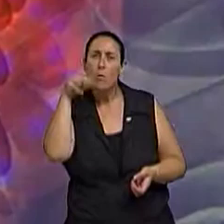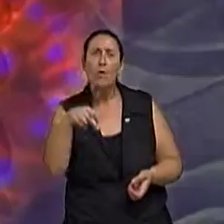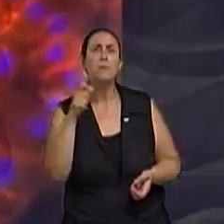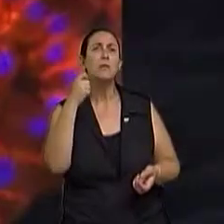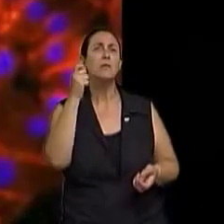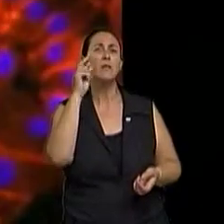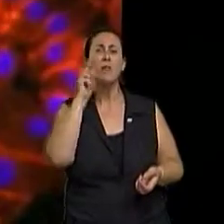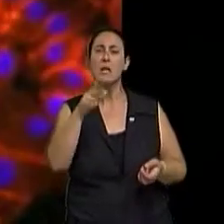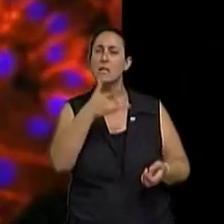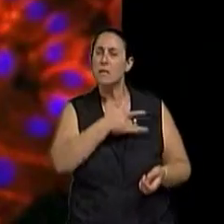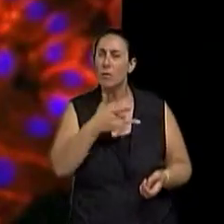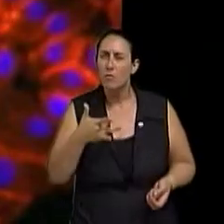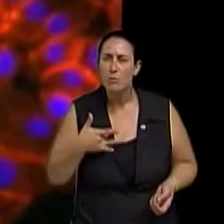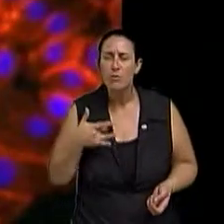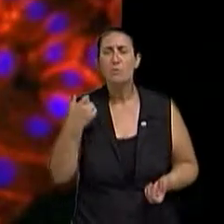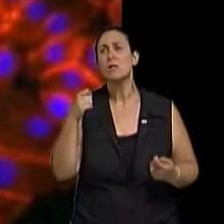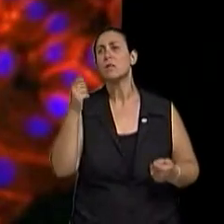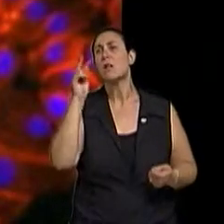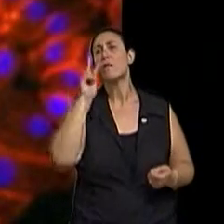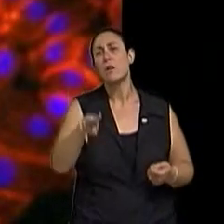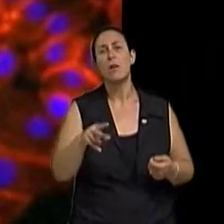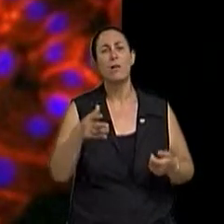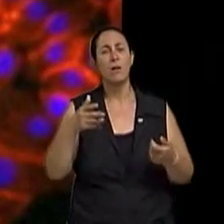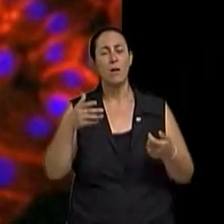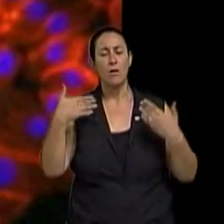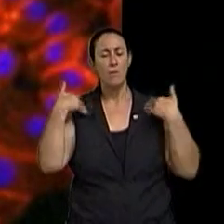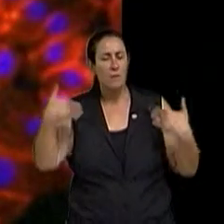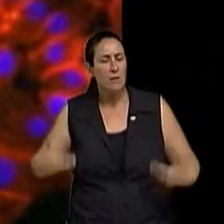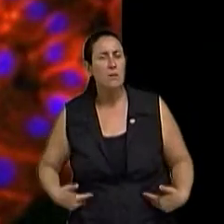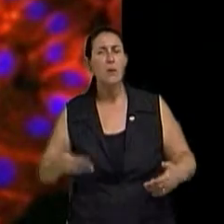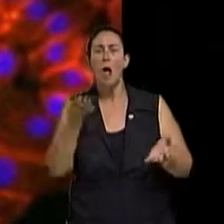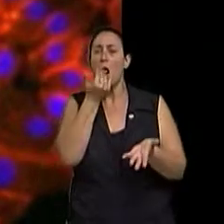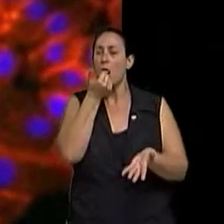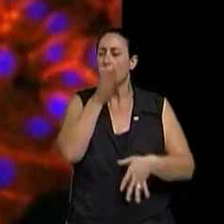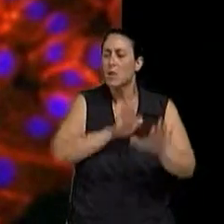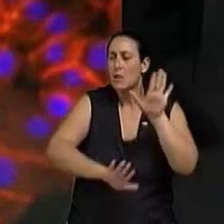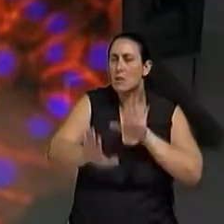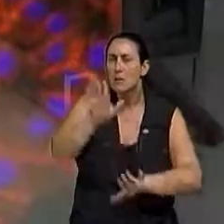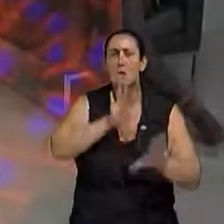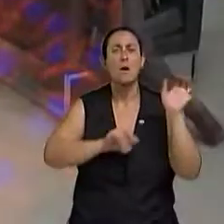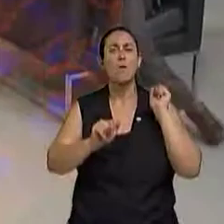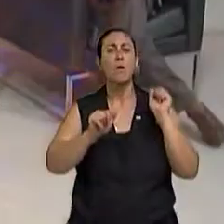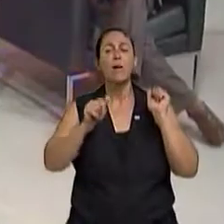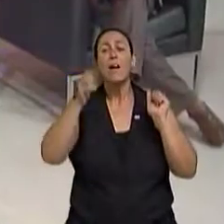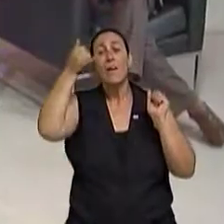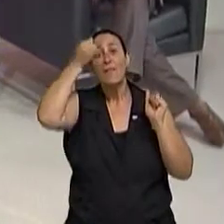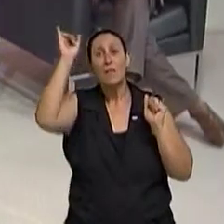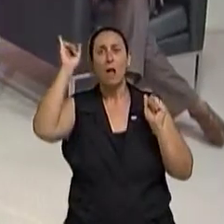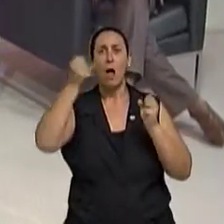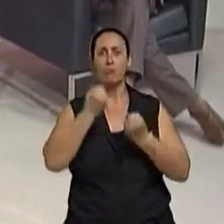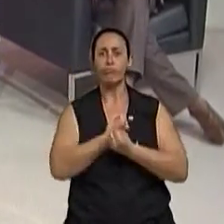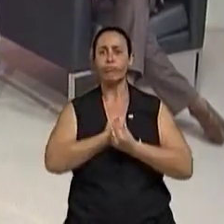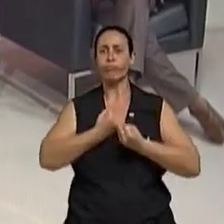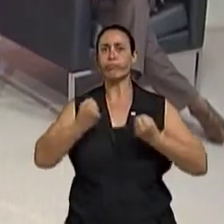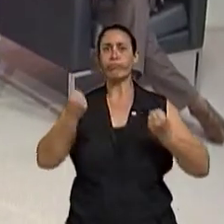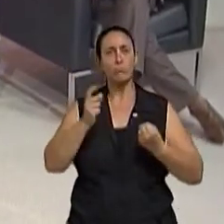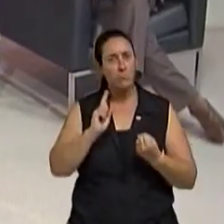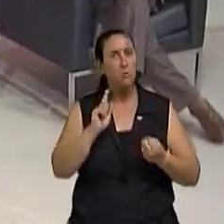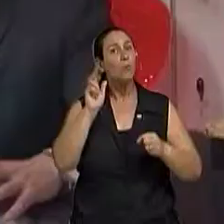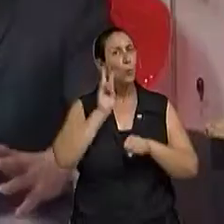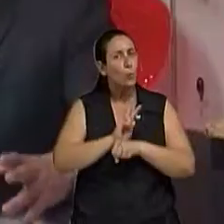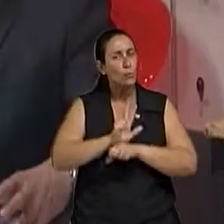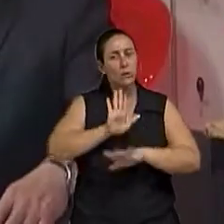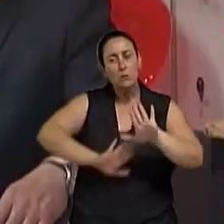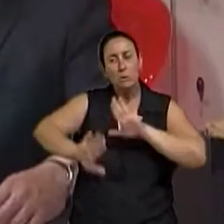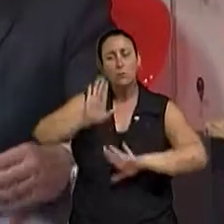com saúde, atividade física, alimentação balanceada, evitar a variação de peso, né? Exercícios periódicos. Se sabe